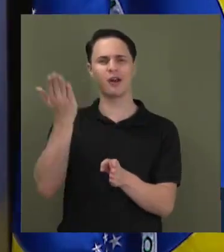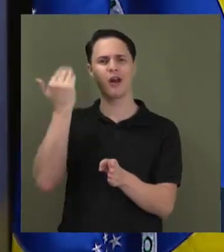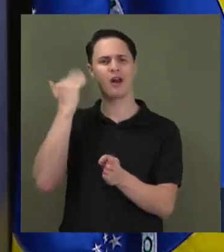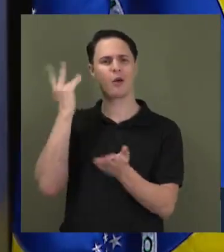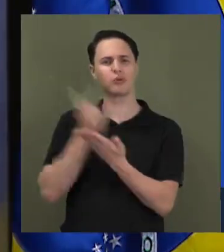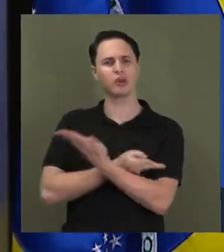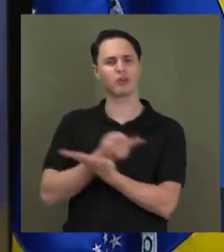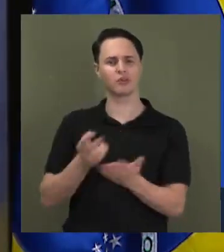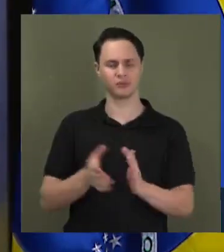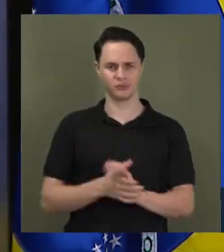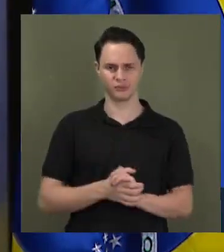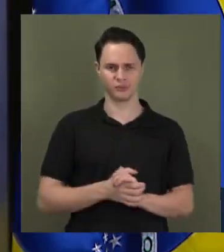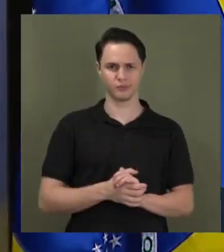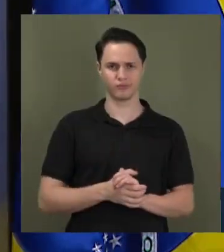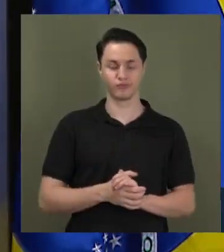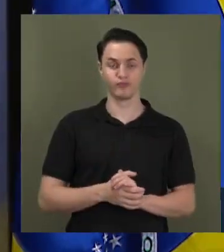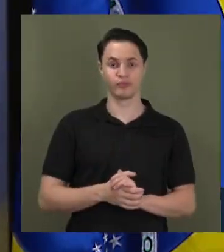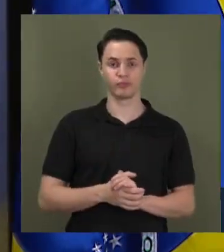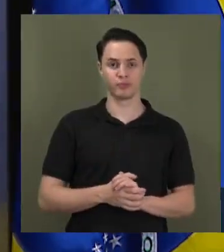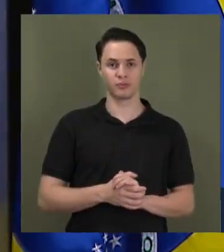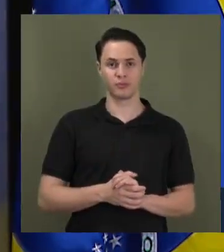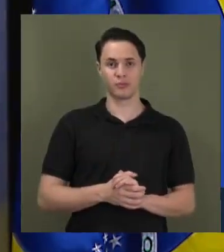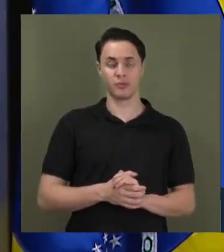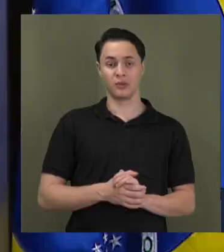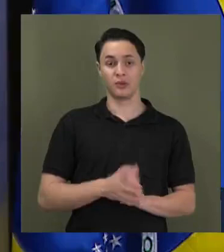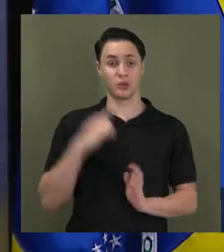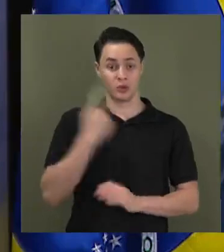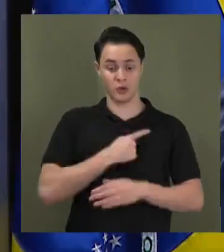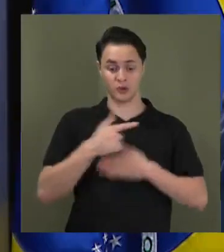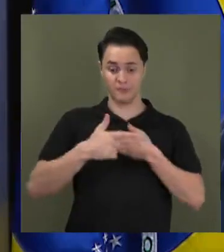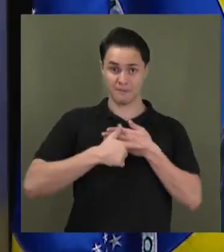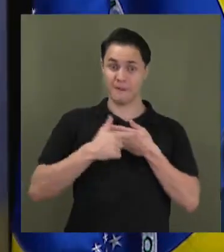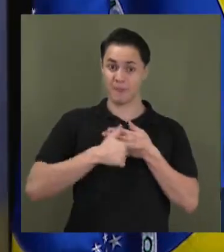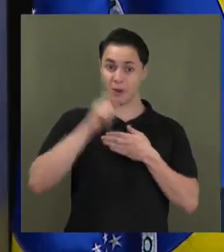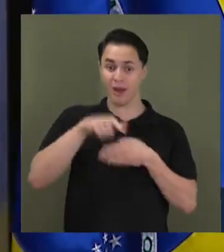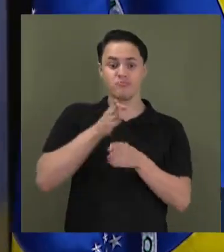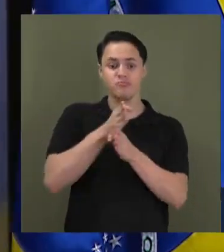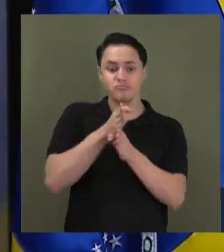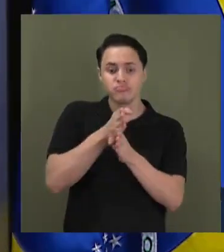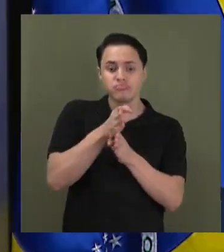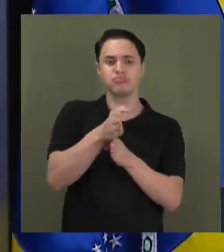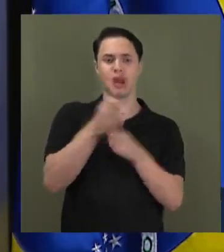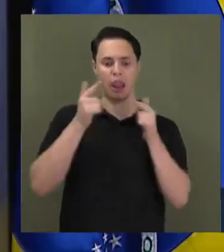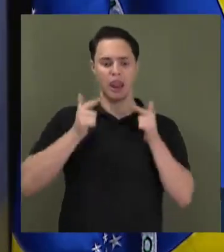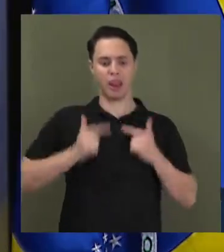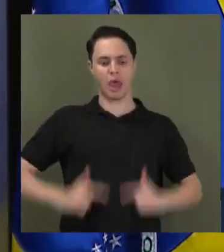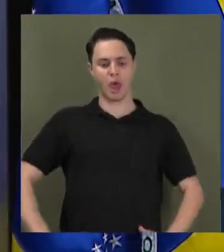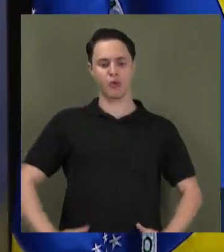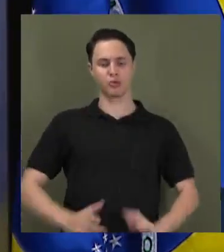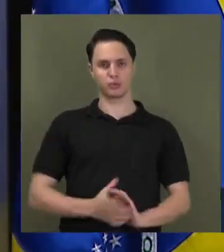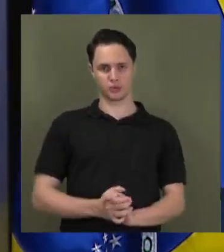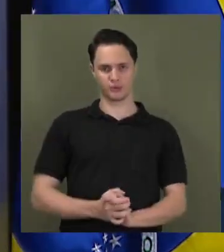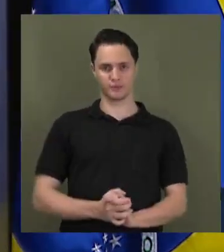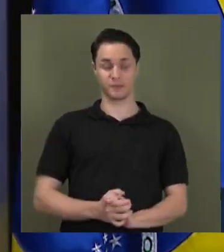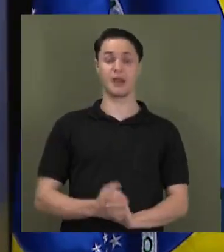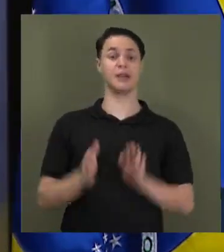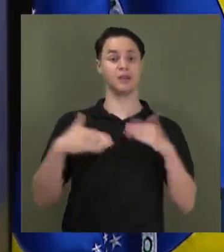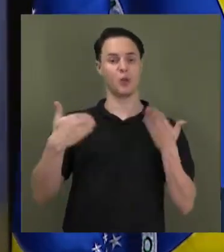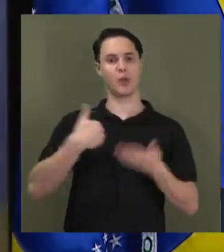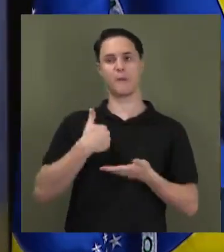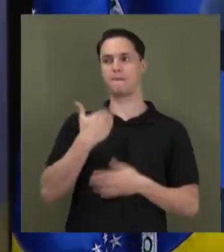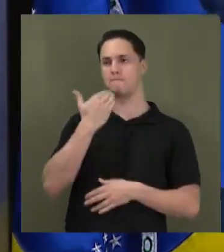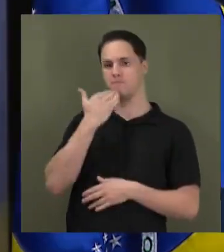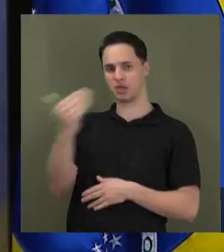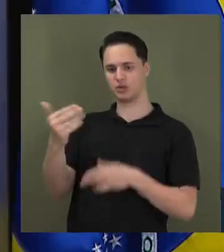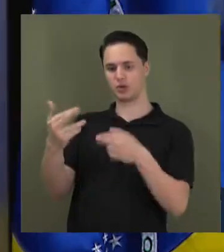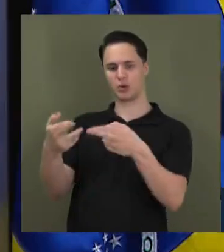Buscando cumprir com o nosso dever, apresentei requerimento na Comissão de Relações Exteriores,